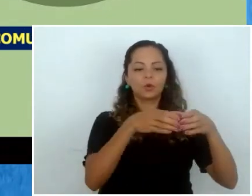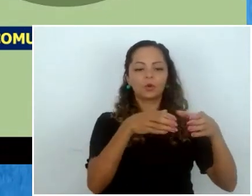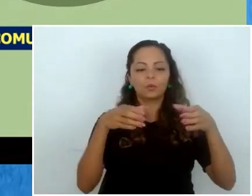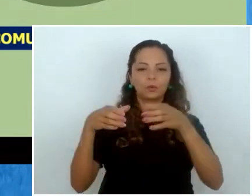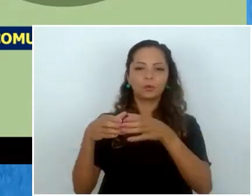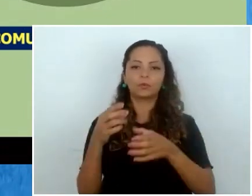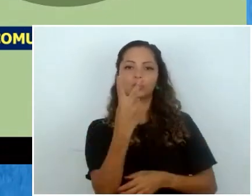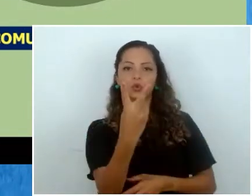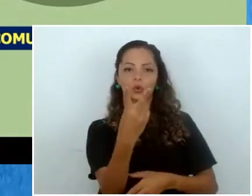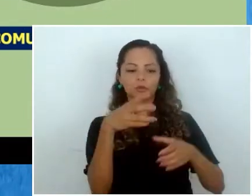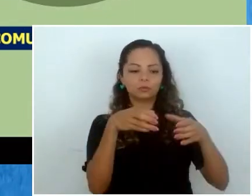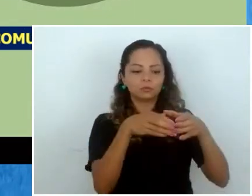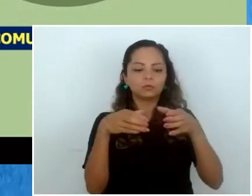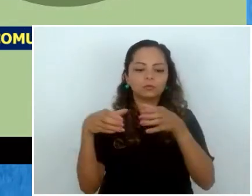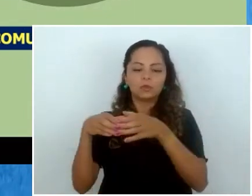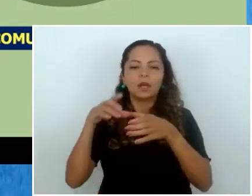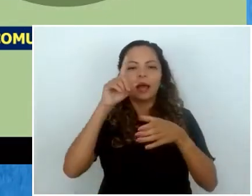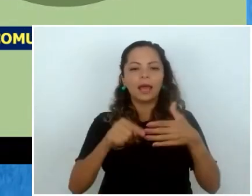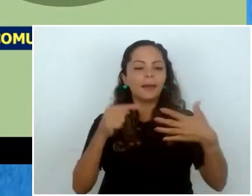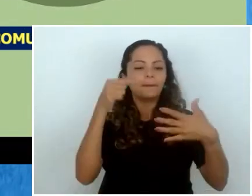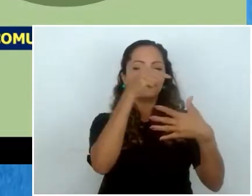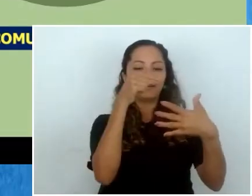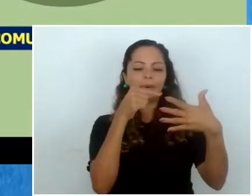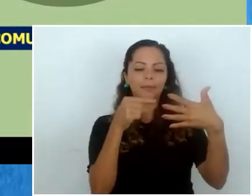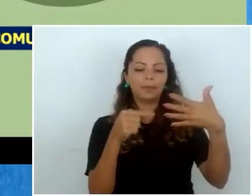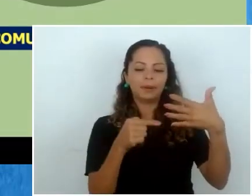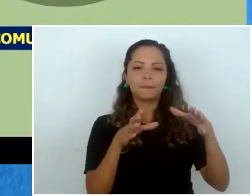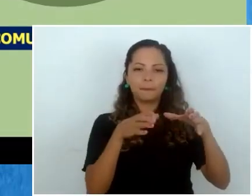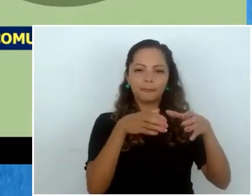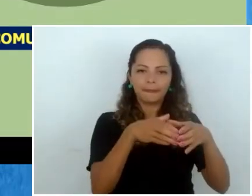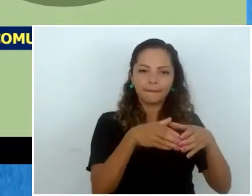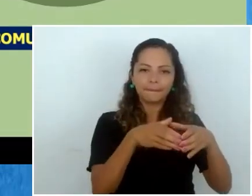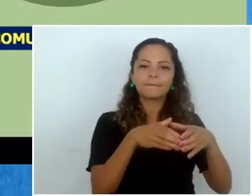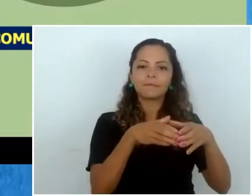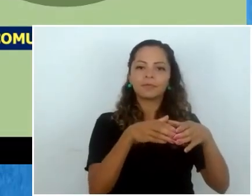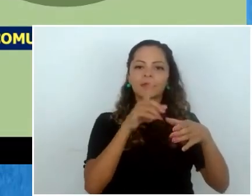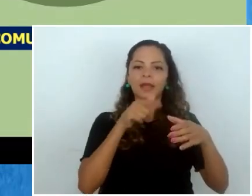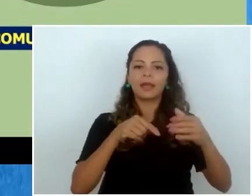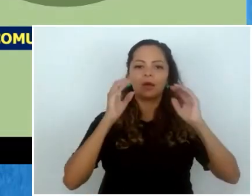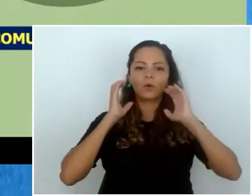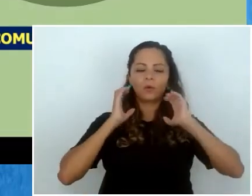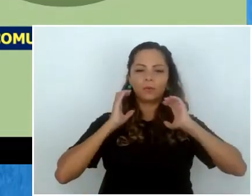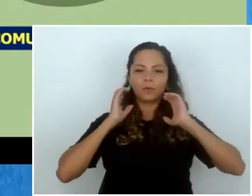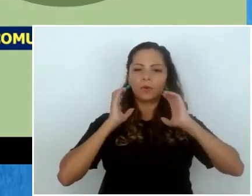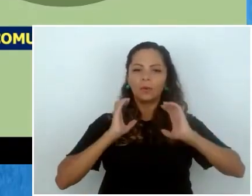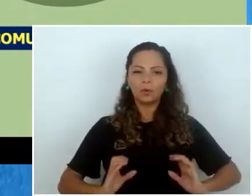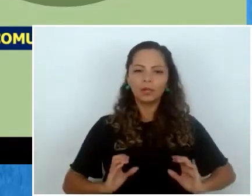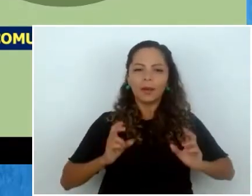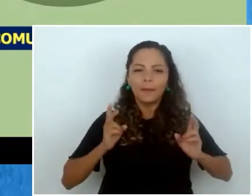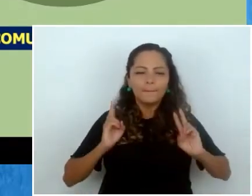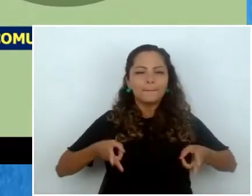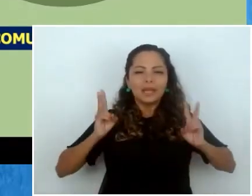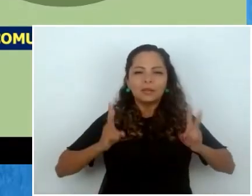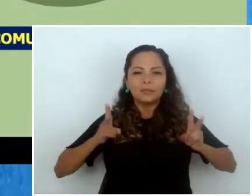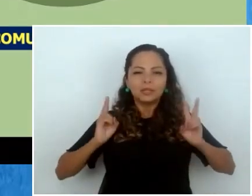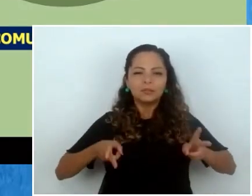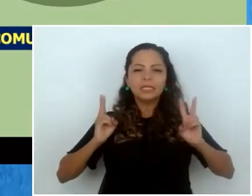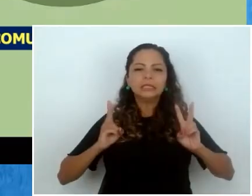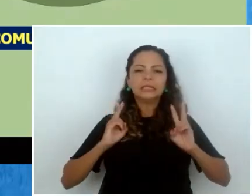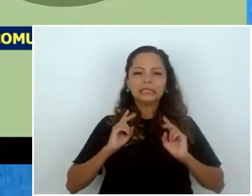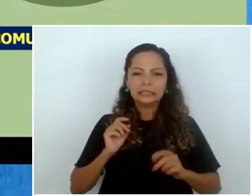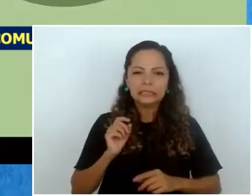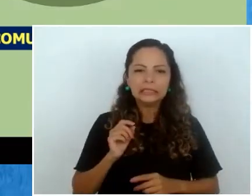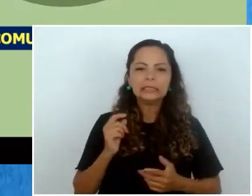sintomas base, né, capitais, que são comportamentos repetitivos, interesses restritos e déficits sociais comunicativos.